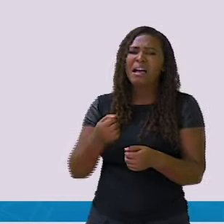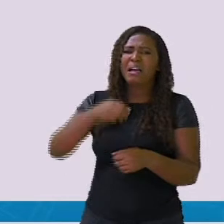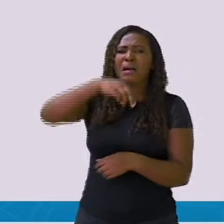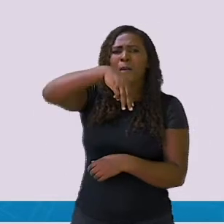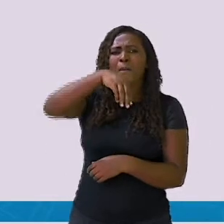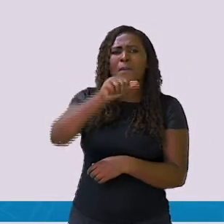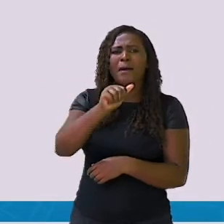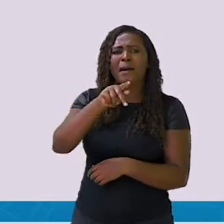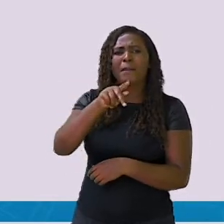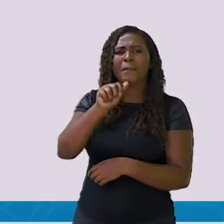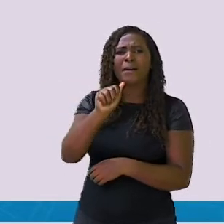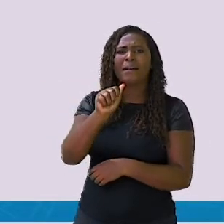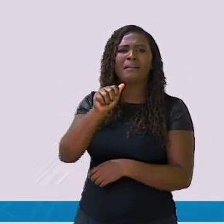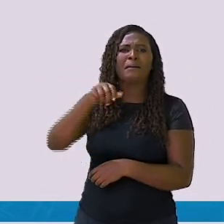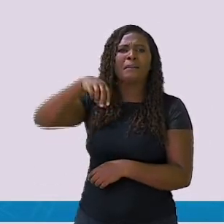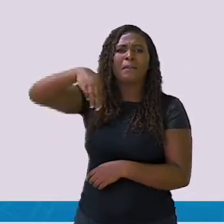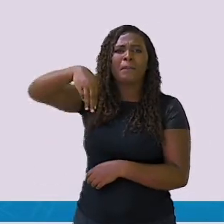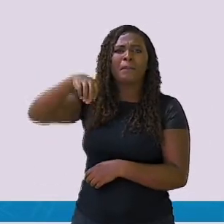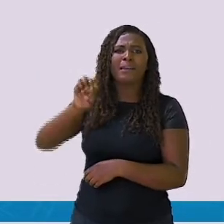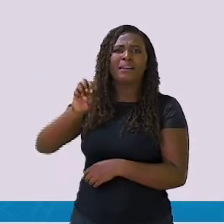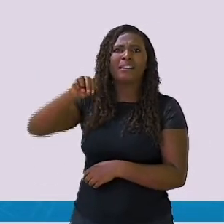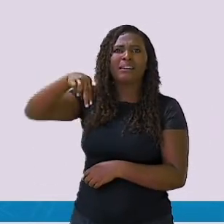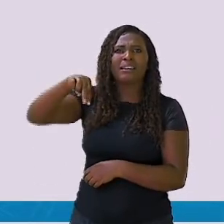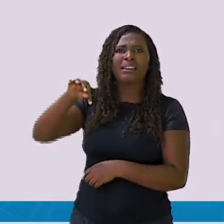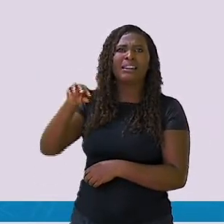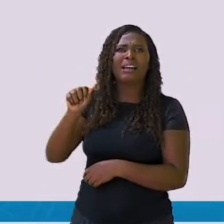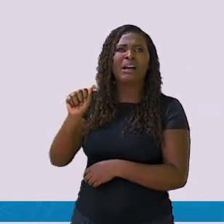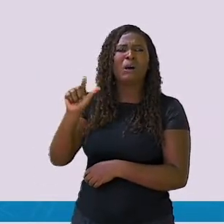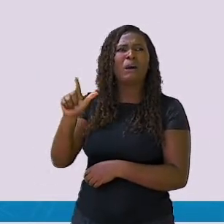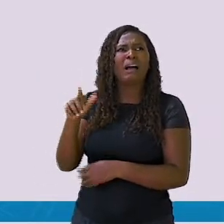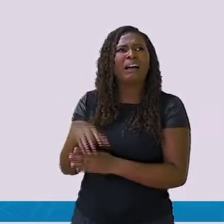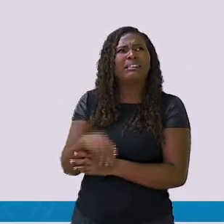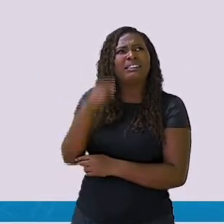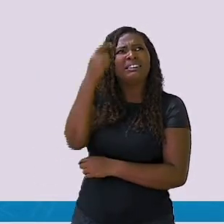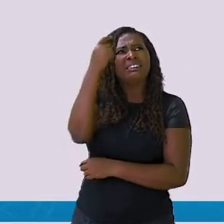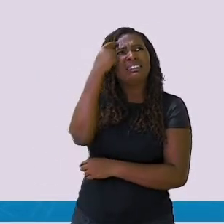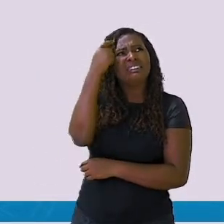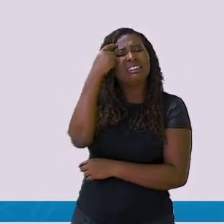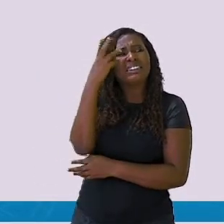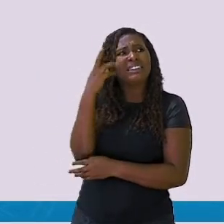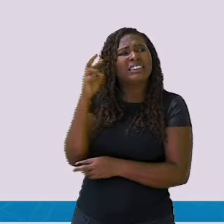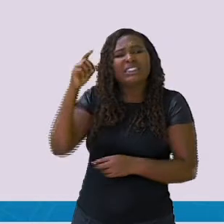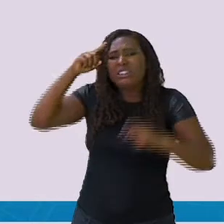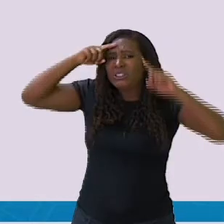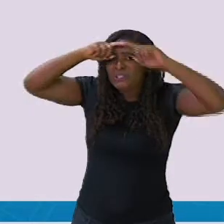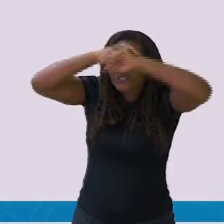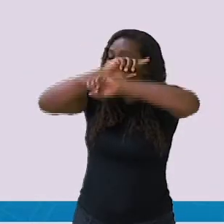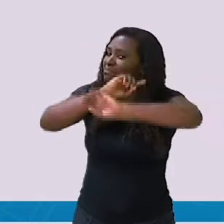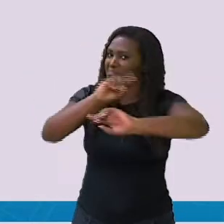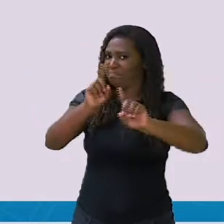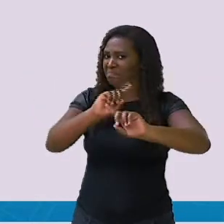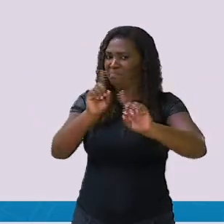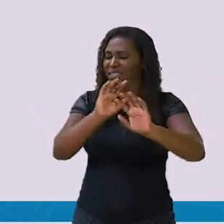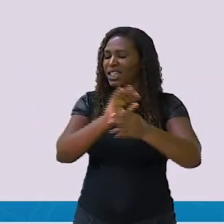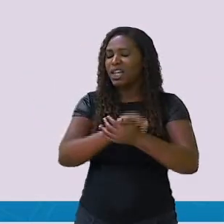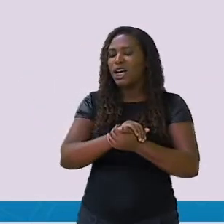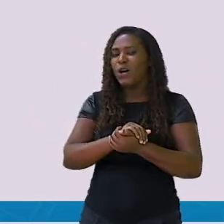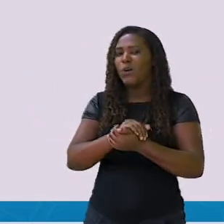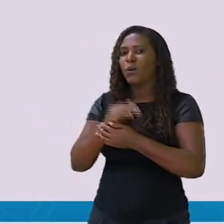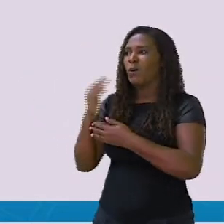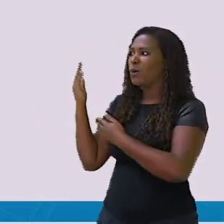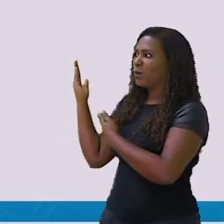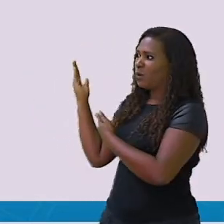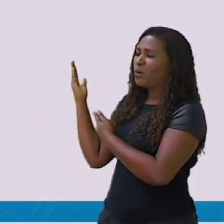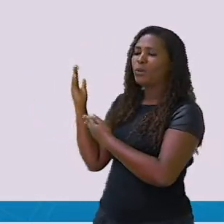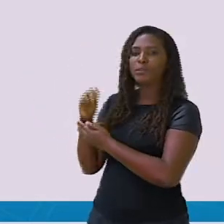muito difícil. Não, olha lá, é uma organização das suas ideias, né? Então eu peguei o tema central, Covid-19,